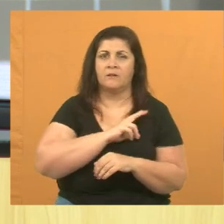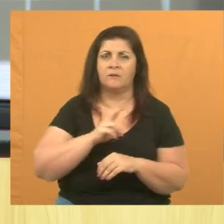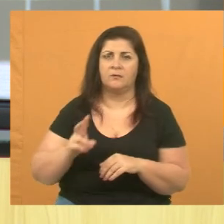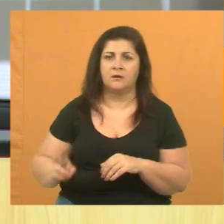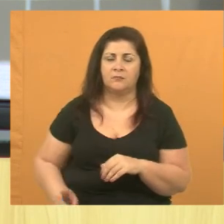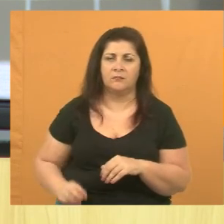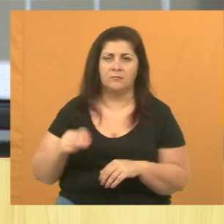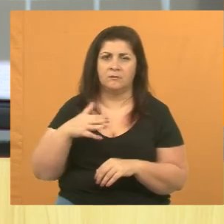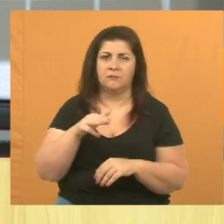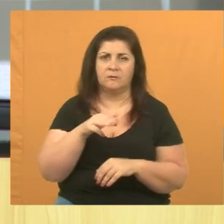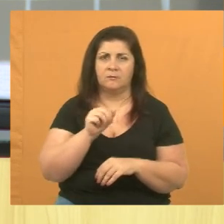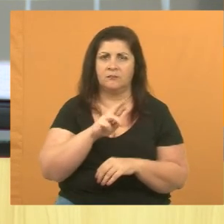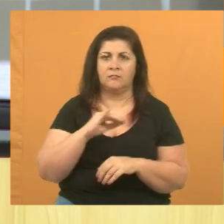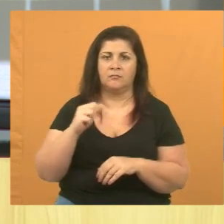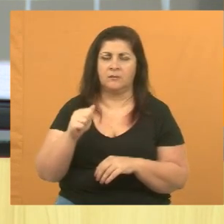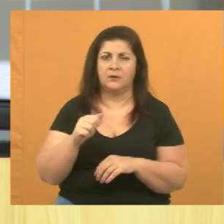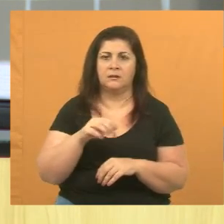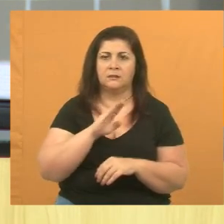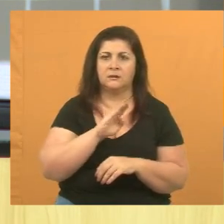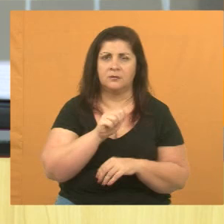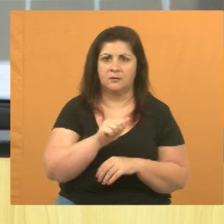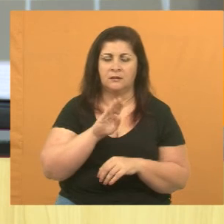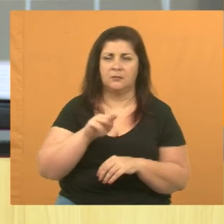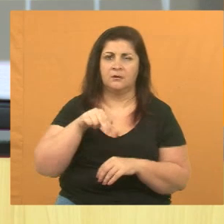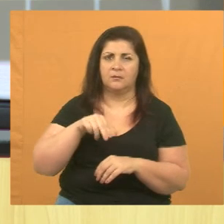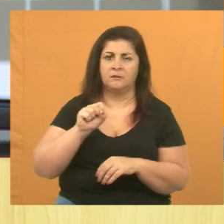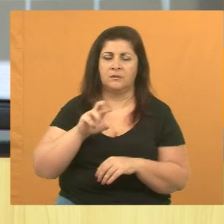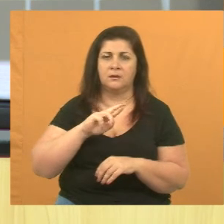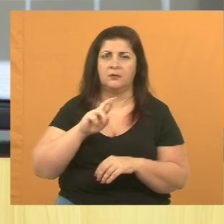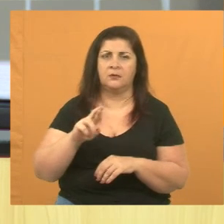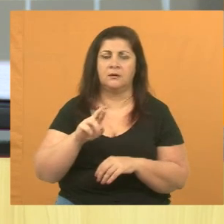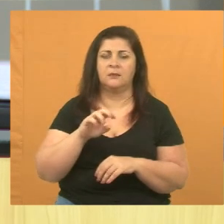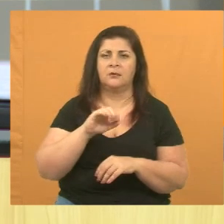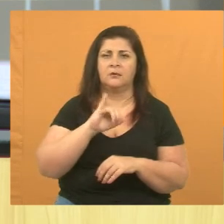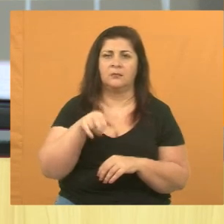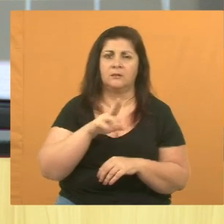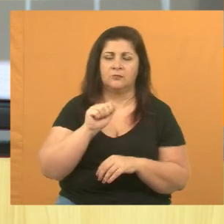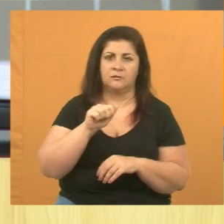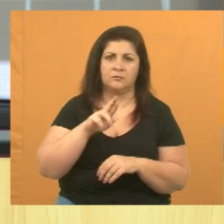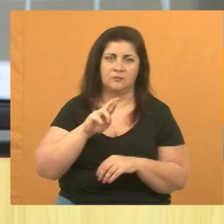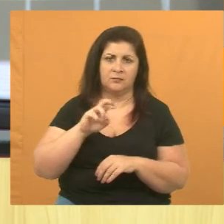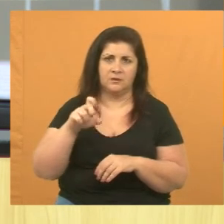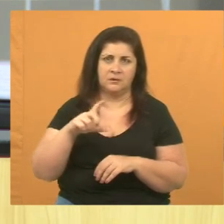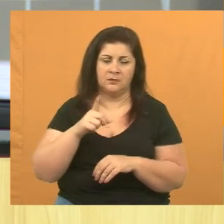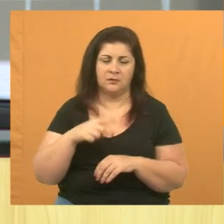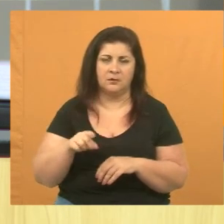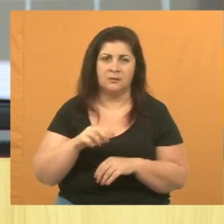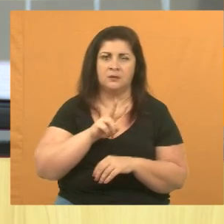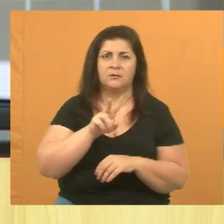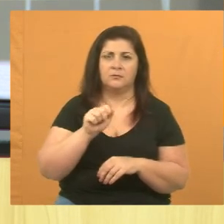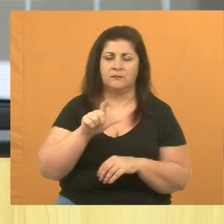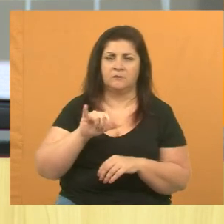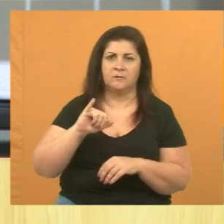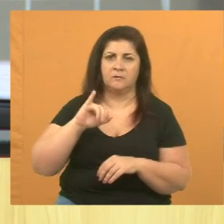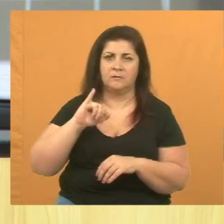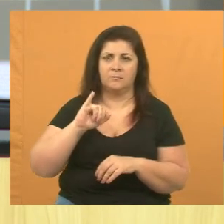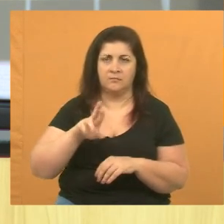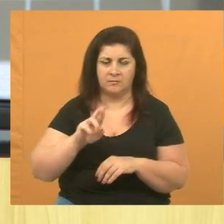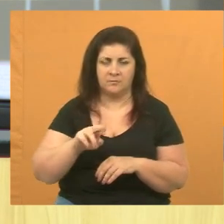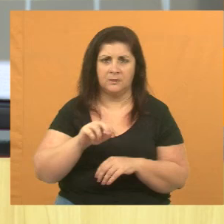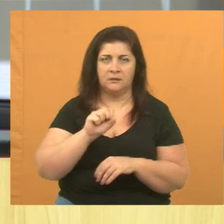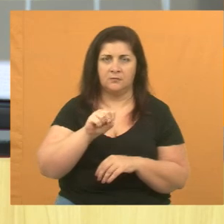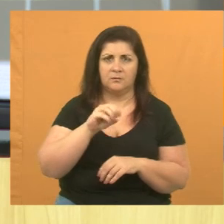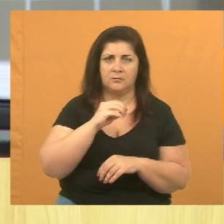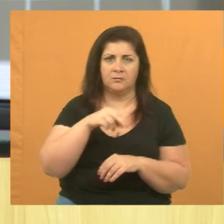Vereadores: doutora Márcia Santos, Abner de Madureira, Juarez Araújo, Aderbal Sodré, Luiz Flávio, Valmir do Parque Meia Lua, Sônia Patas